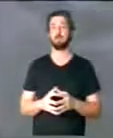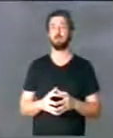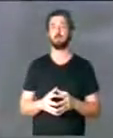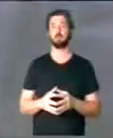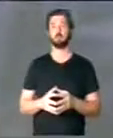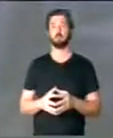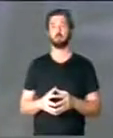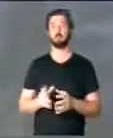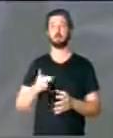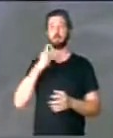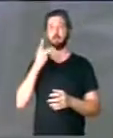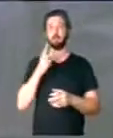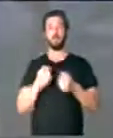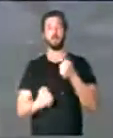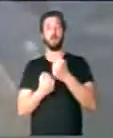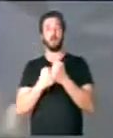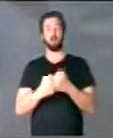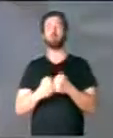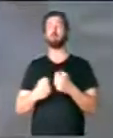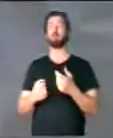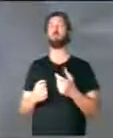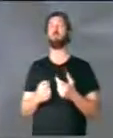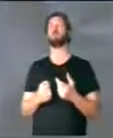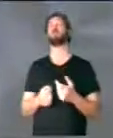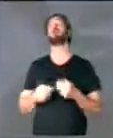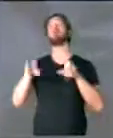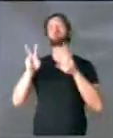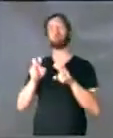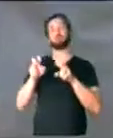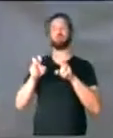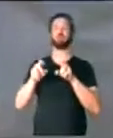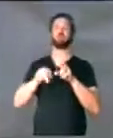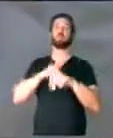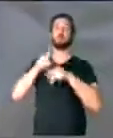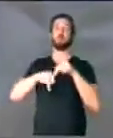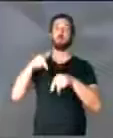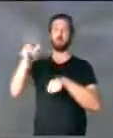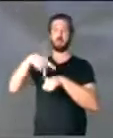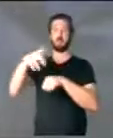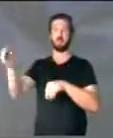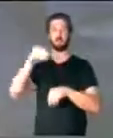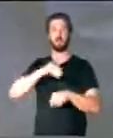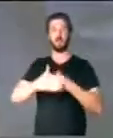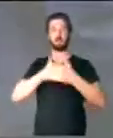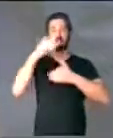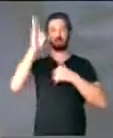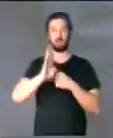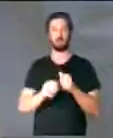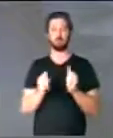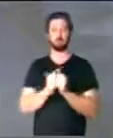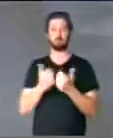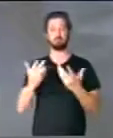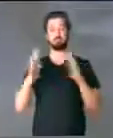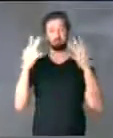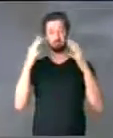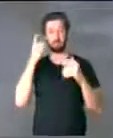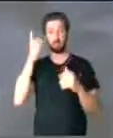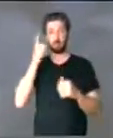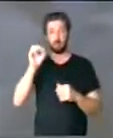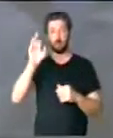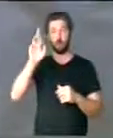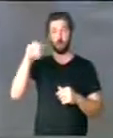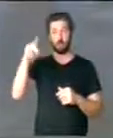à contribuição que os migrantes deram para a construção desta nação. Quero parabenizar os deputados